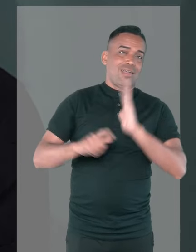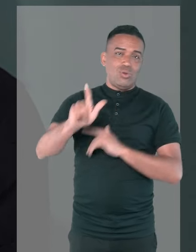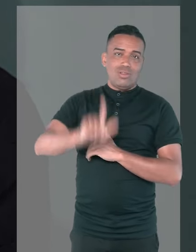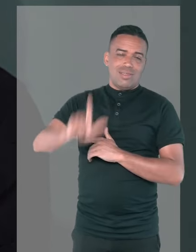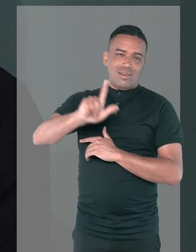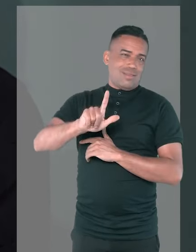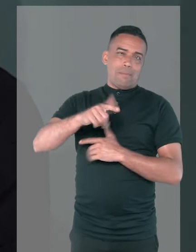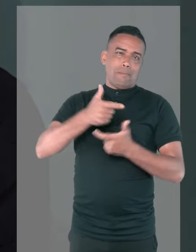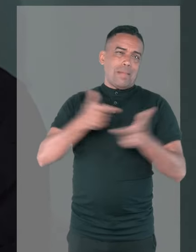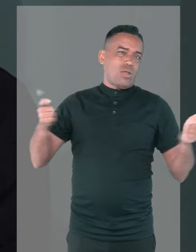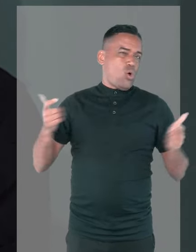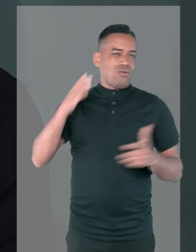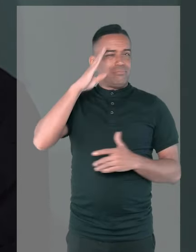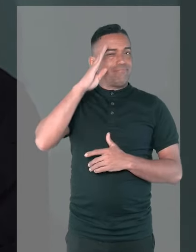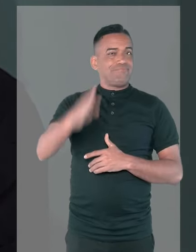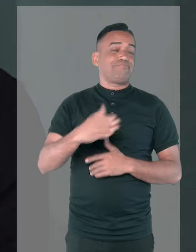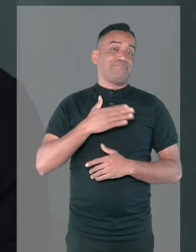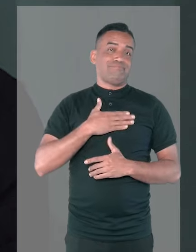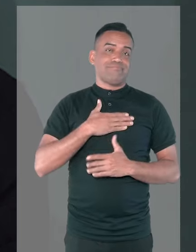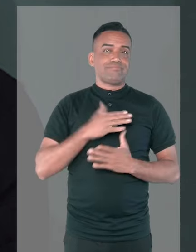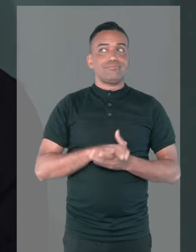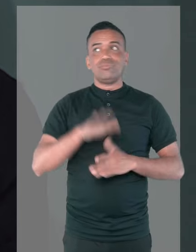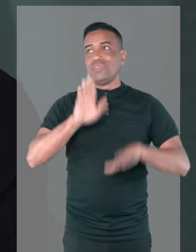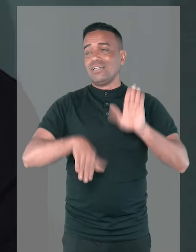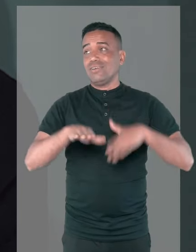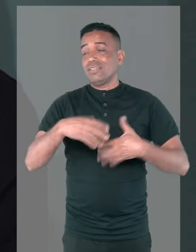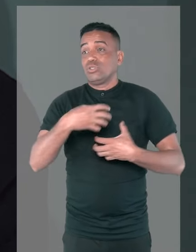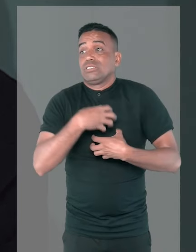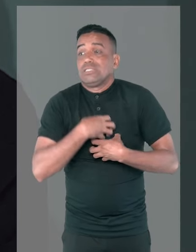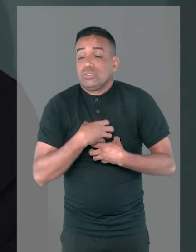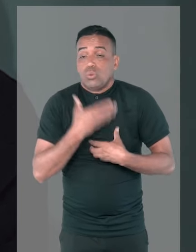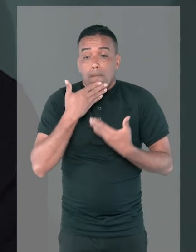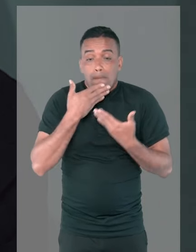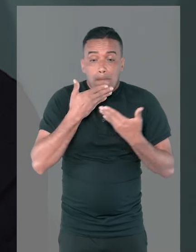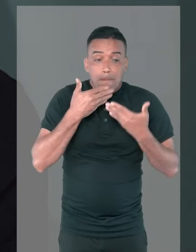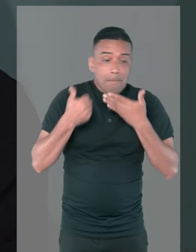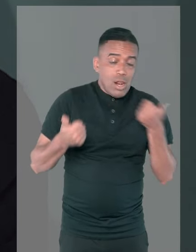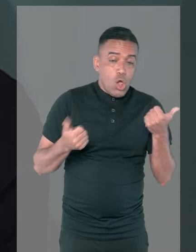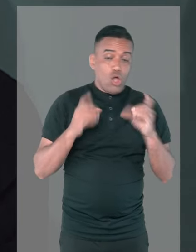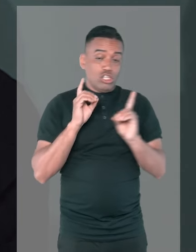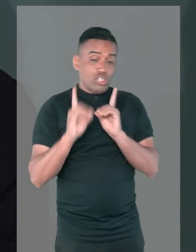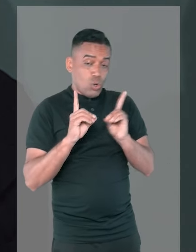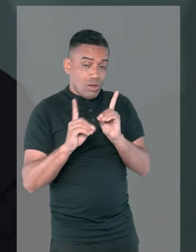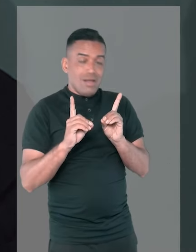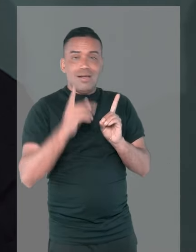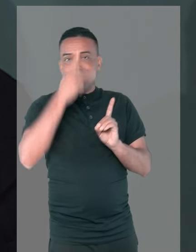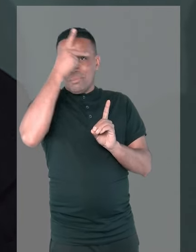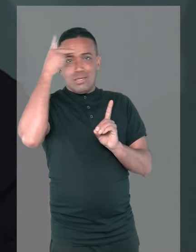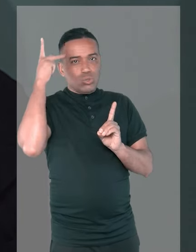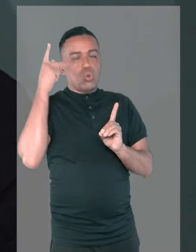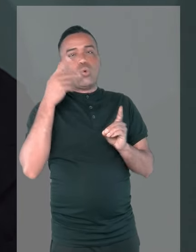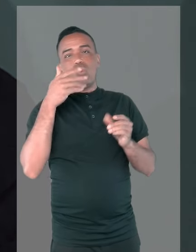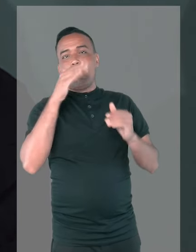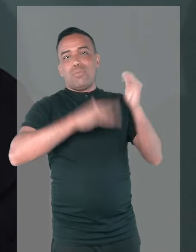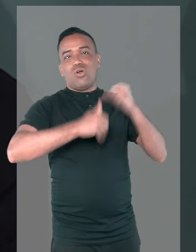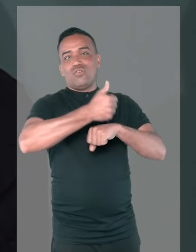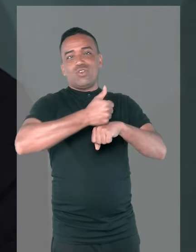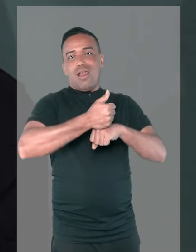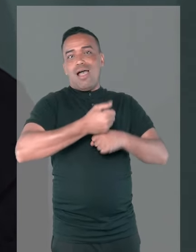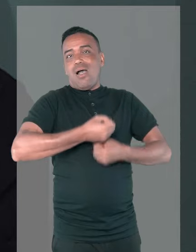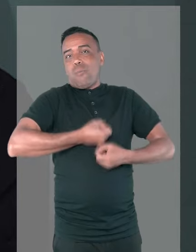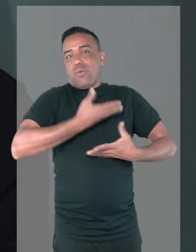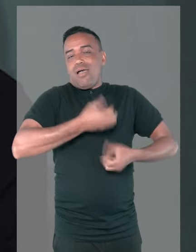que, às vezes, eu me sinto mais confortável dialogando com os poetas que eu admiro, com os poetas que eu gosto, ou com os